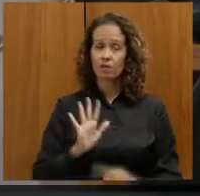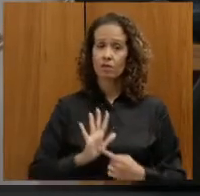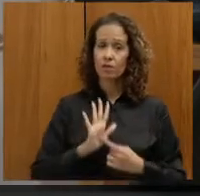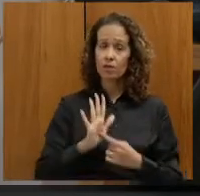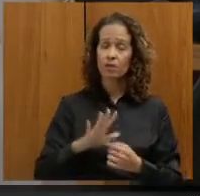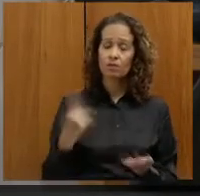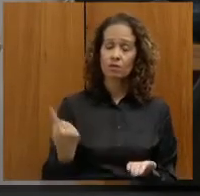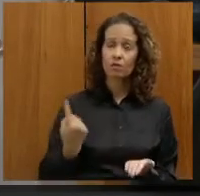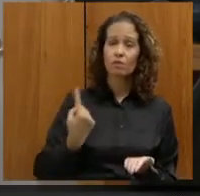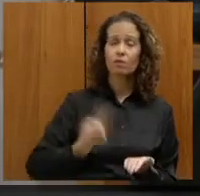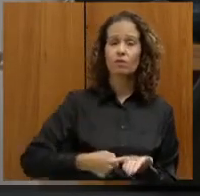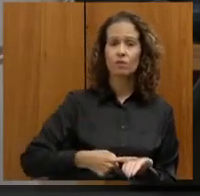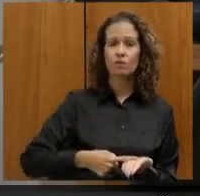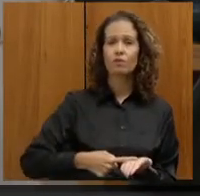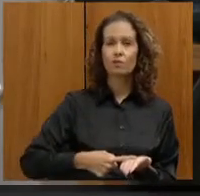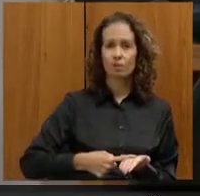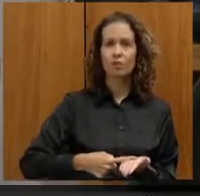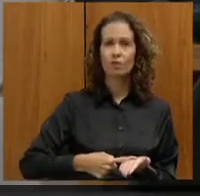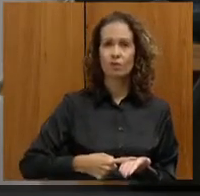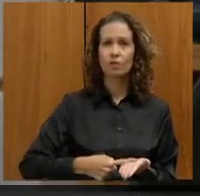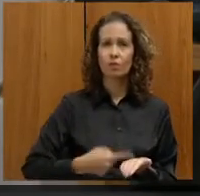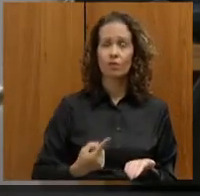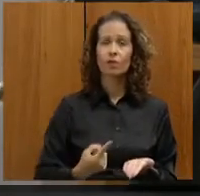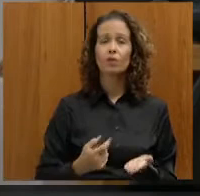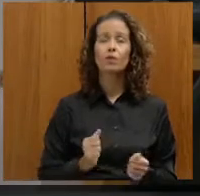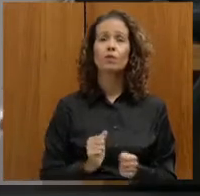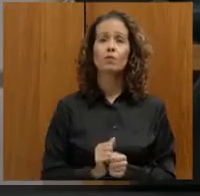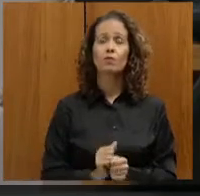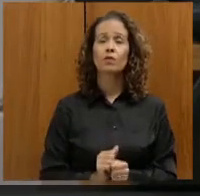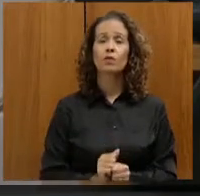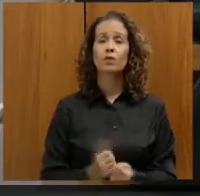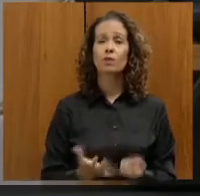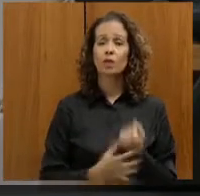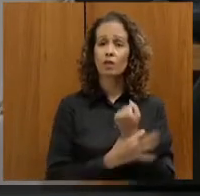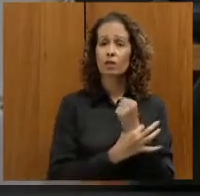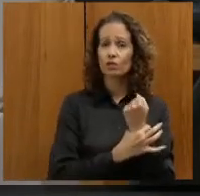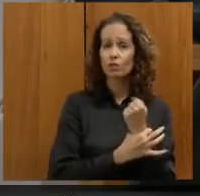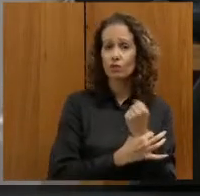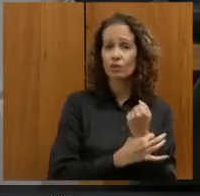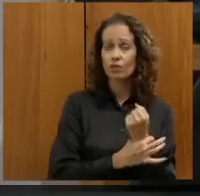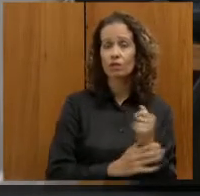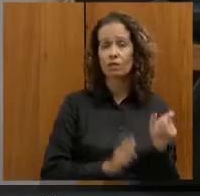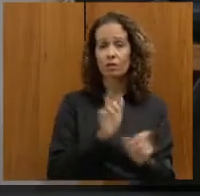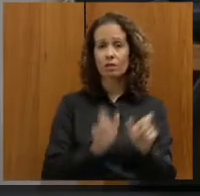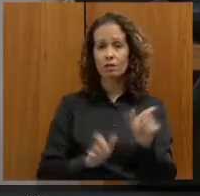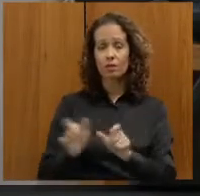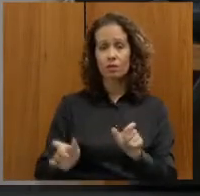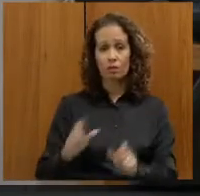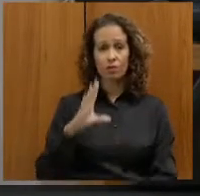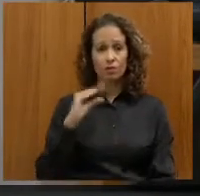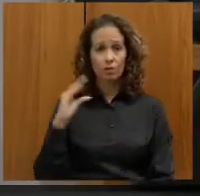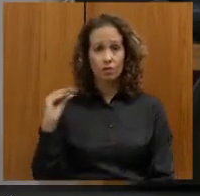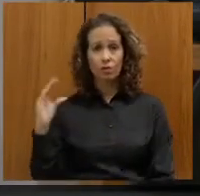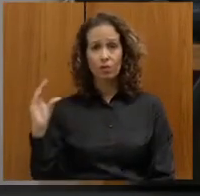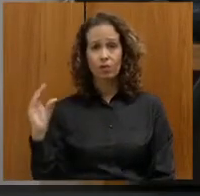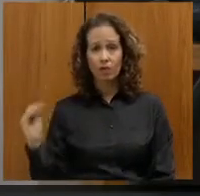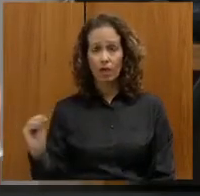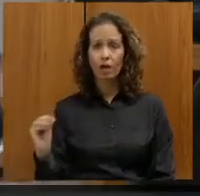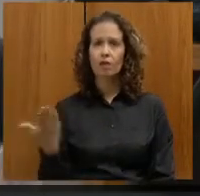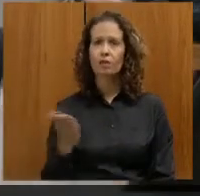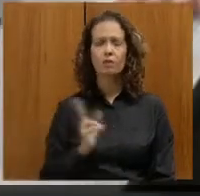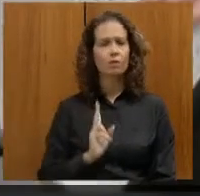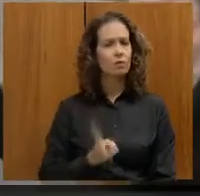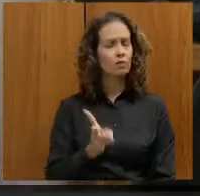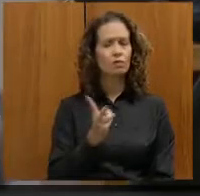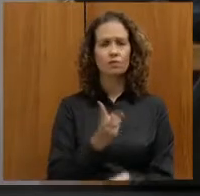compromisso do executivo de garantir que a carreira do Servidor Não sofrerá qualquer alteração